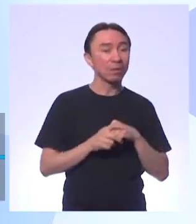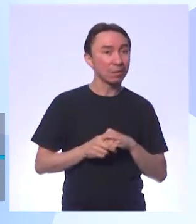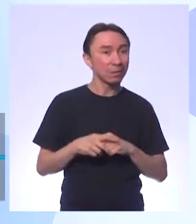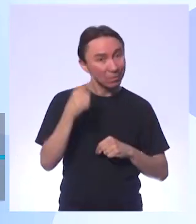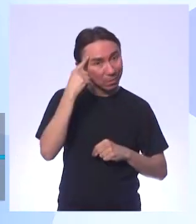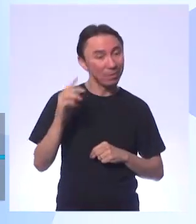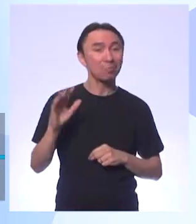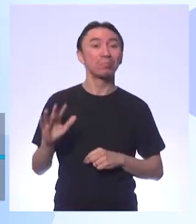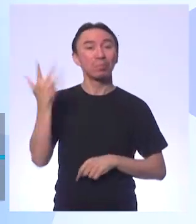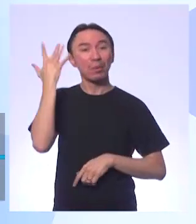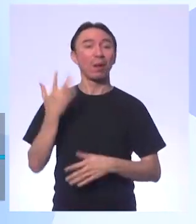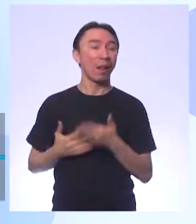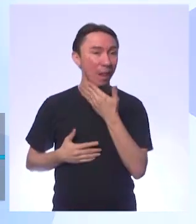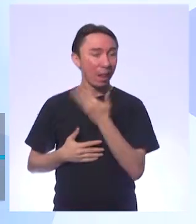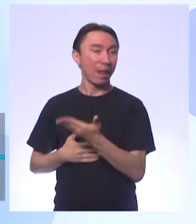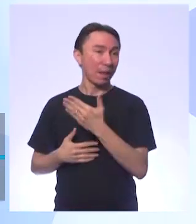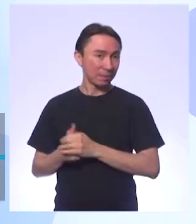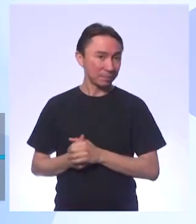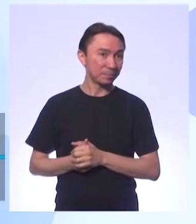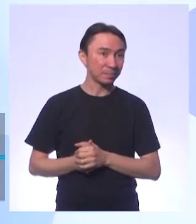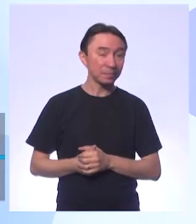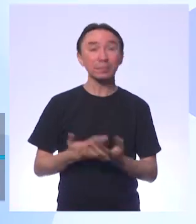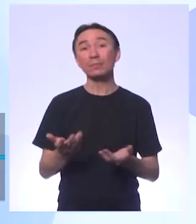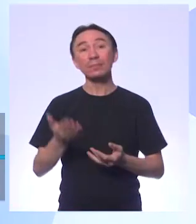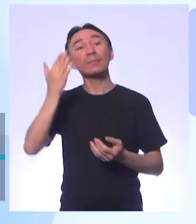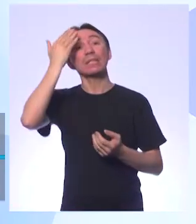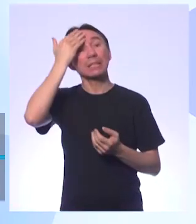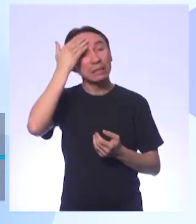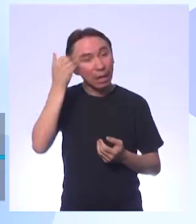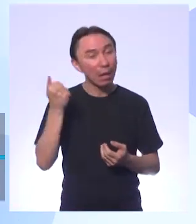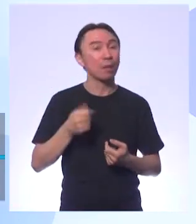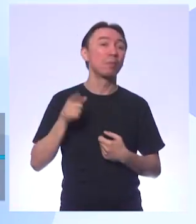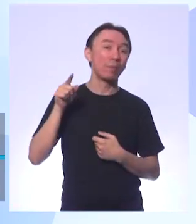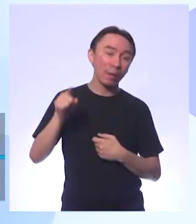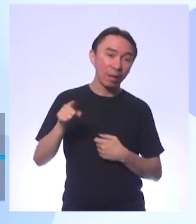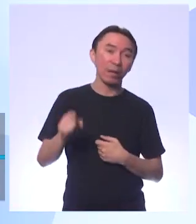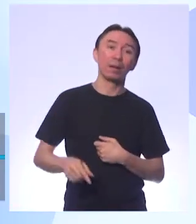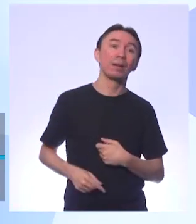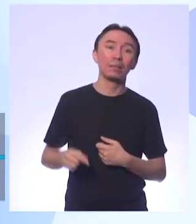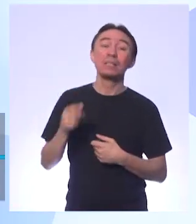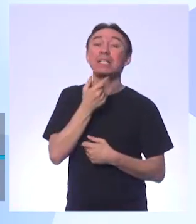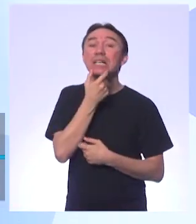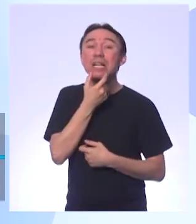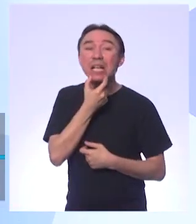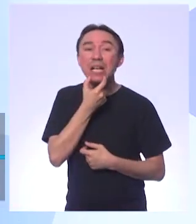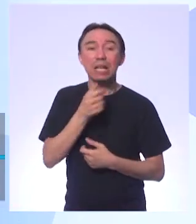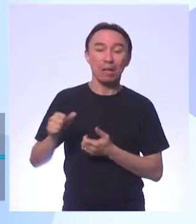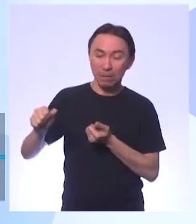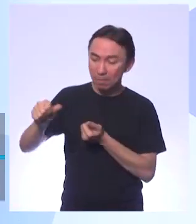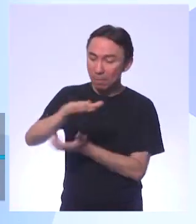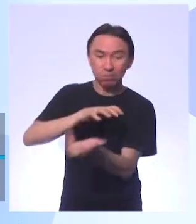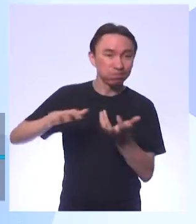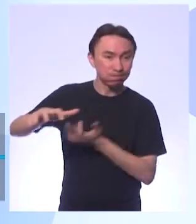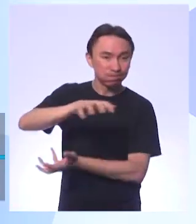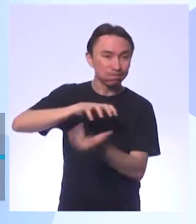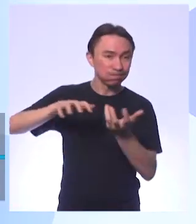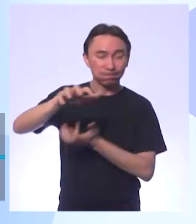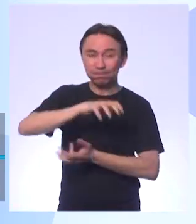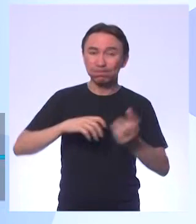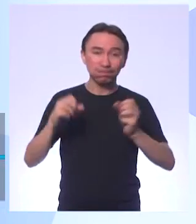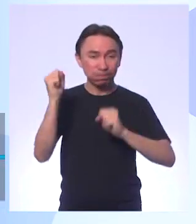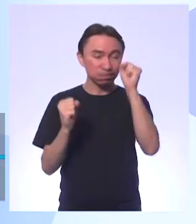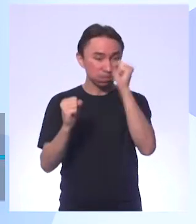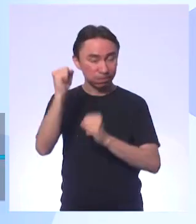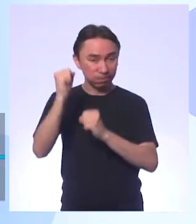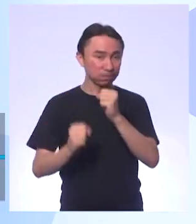E nós já sabemos, então, por que a Inglaterra foi palco da Revolução Industrial. Hoje, nós vamos refletir